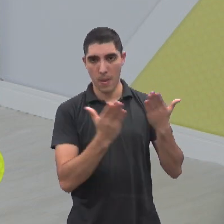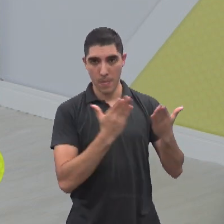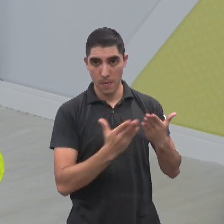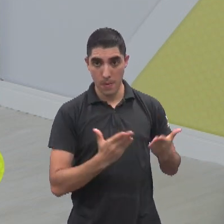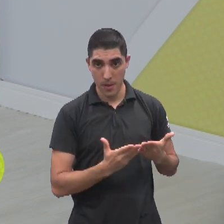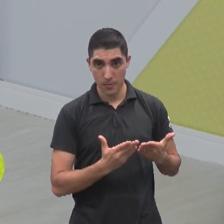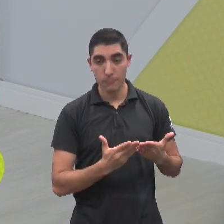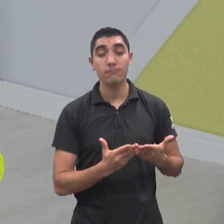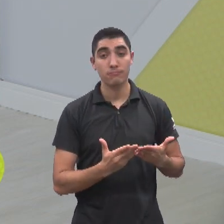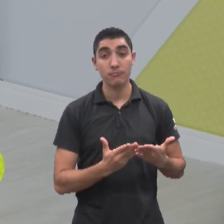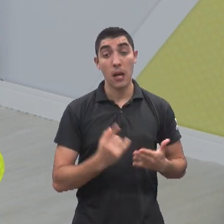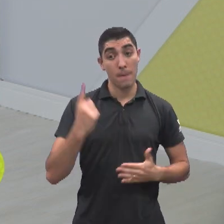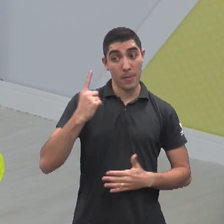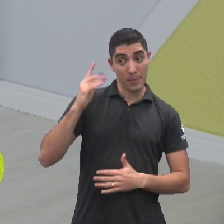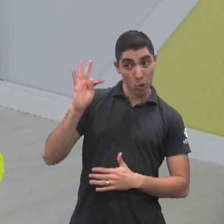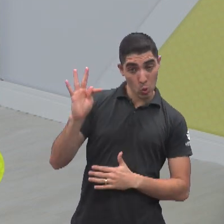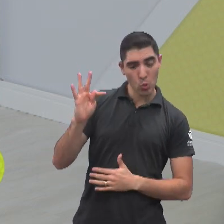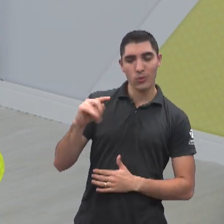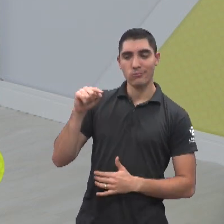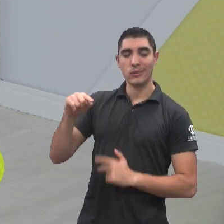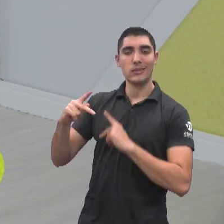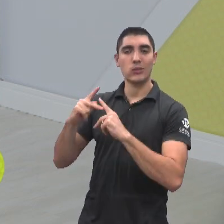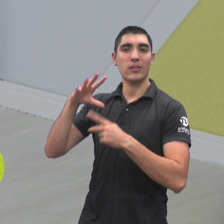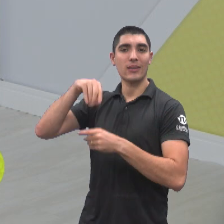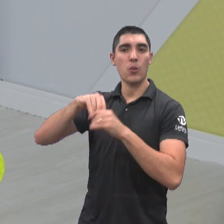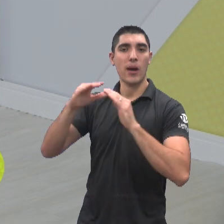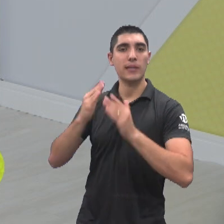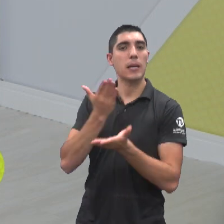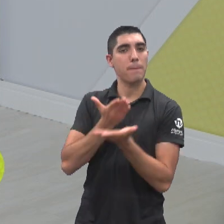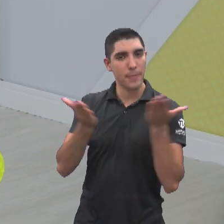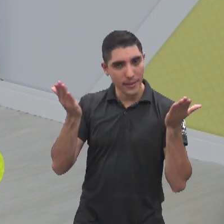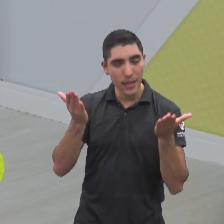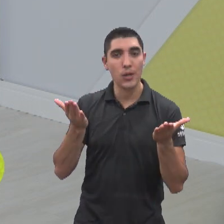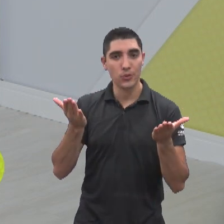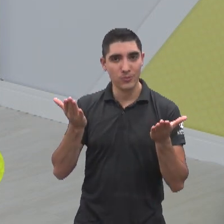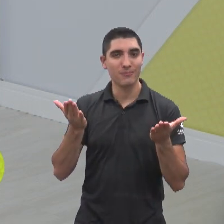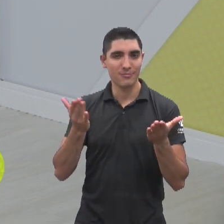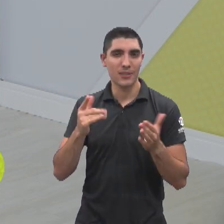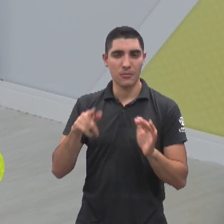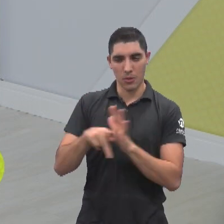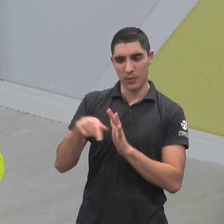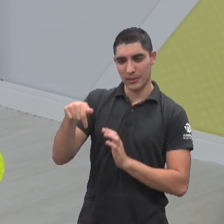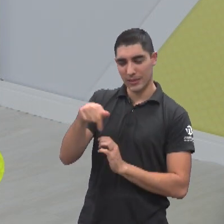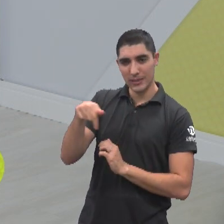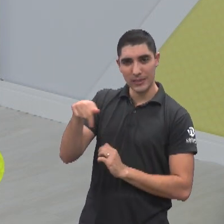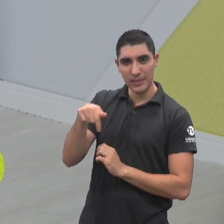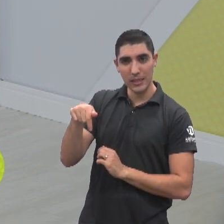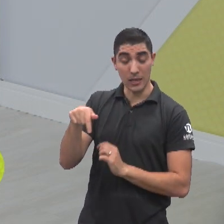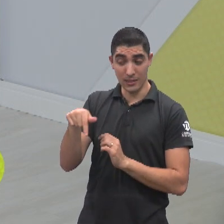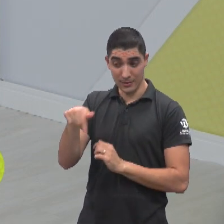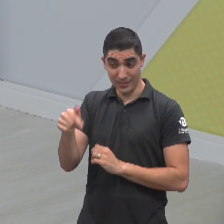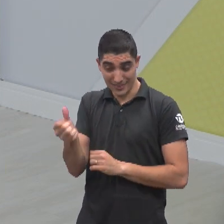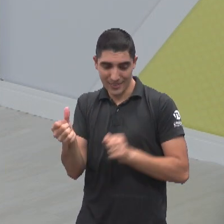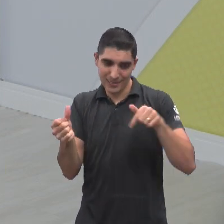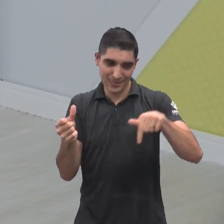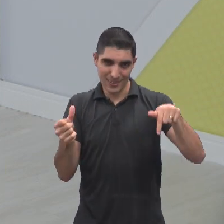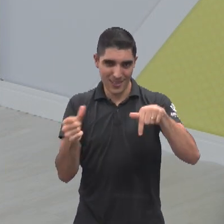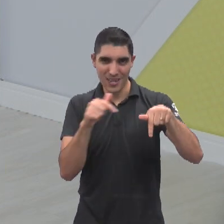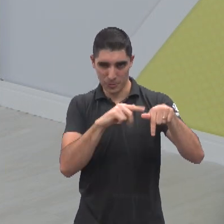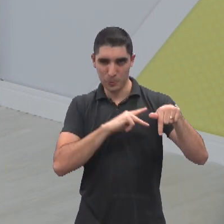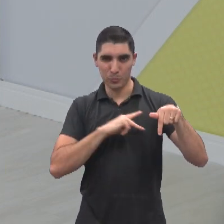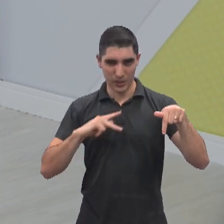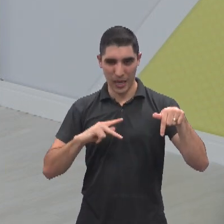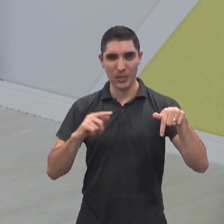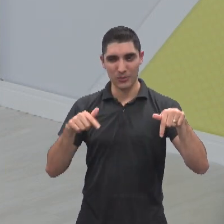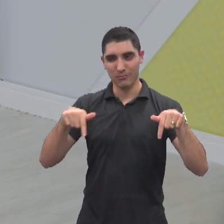primeiro turno, o São José perdeu em casa por 77-76. Você lembra, né? Uma partida dolorida. Ou seja, uma vitória